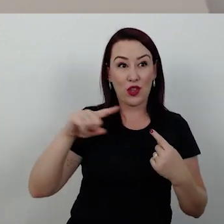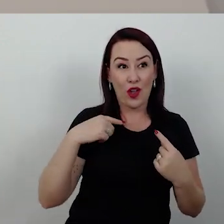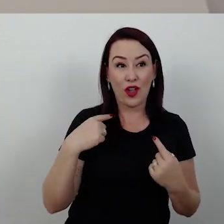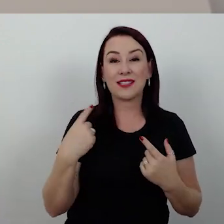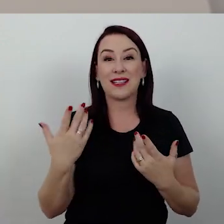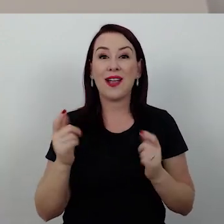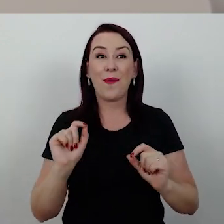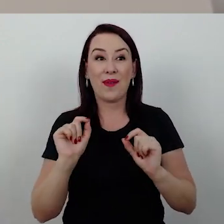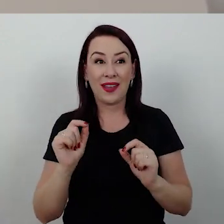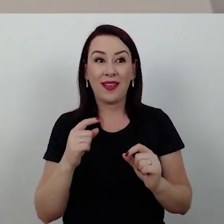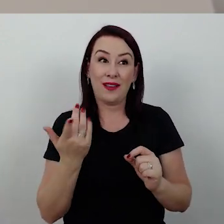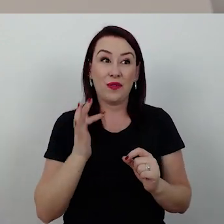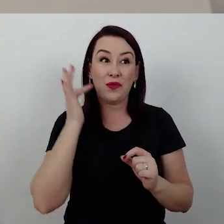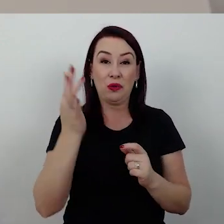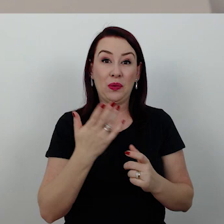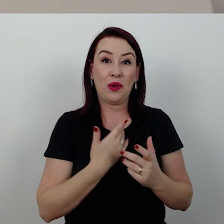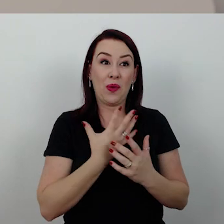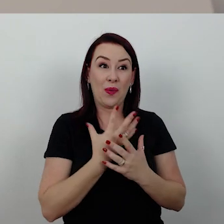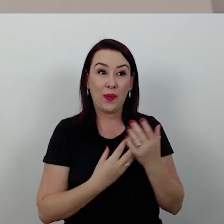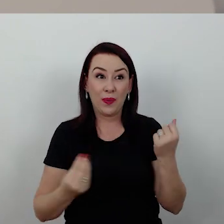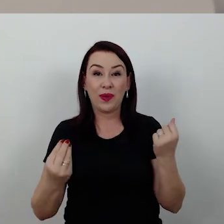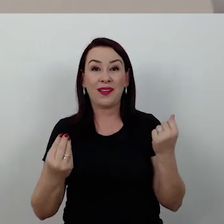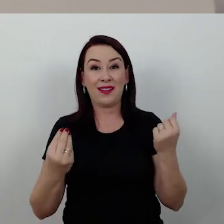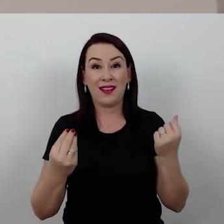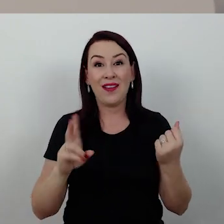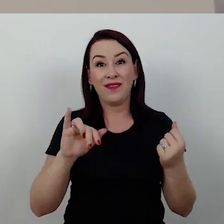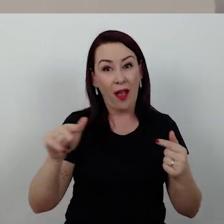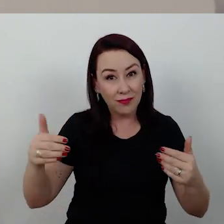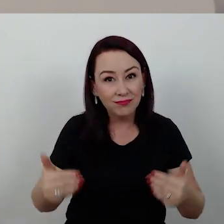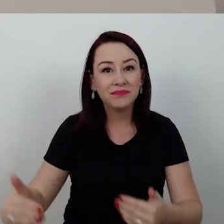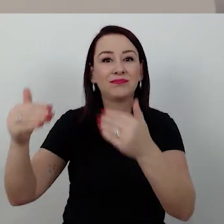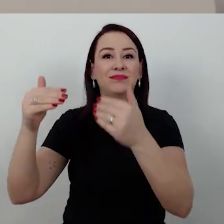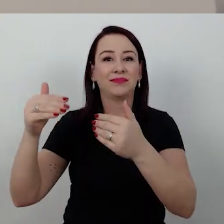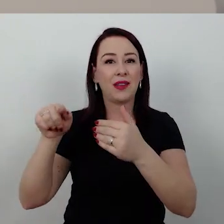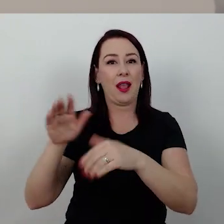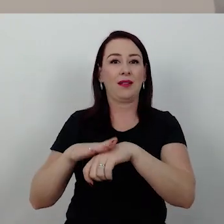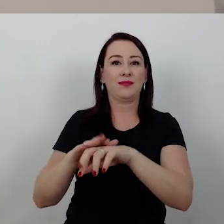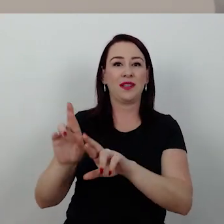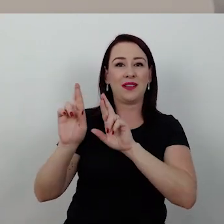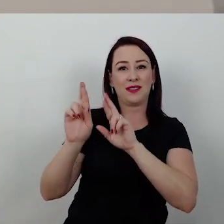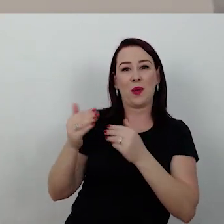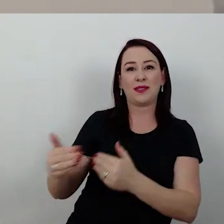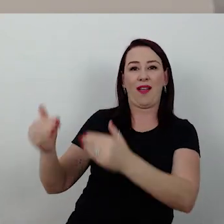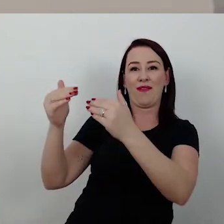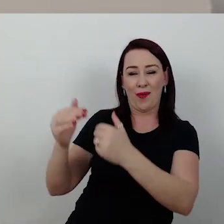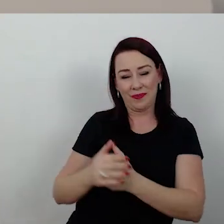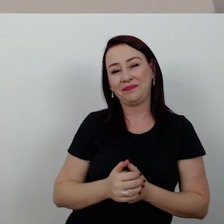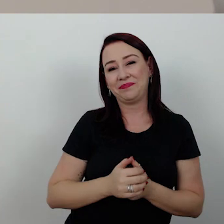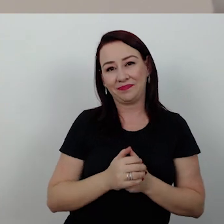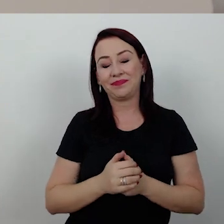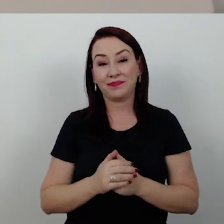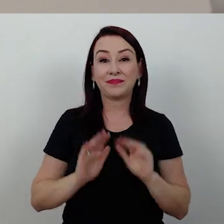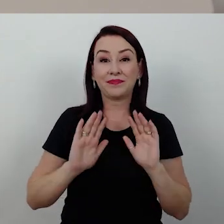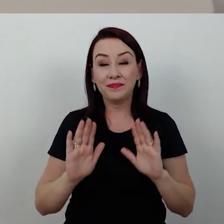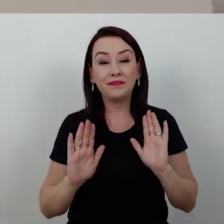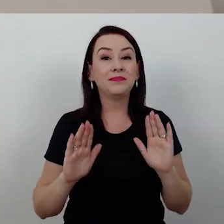Querô, a gente vai desaparecer do sistema e todos eles que vão, né, administrar. E aí,